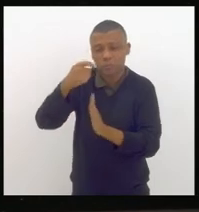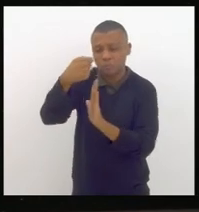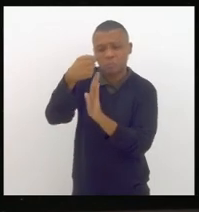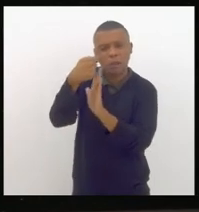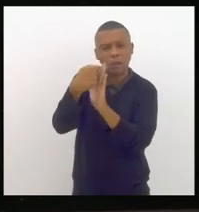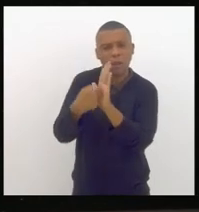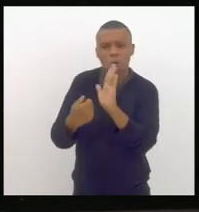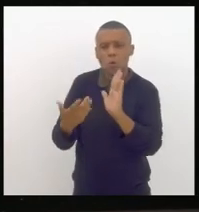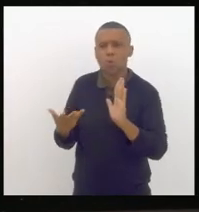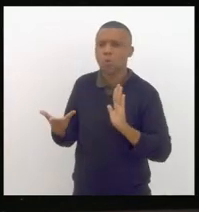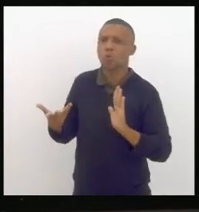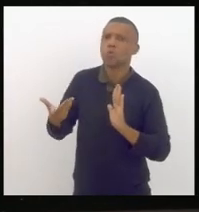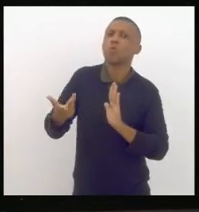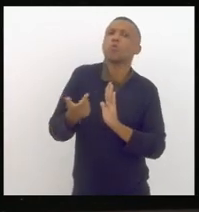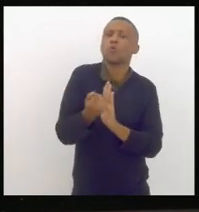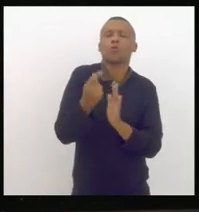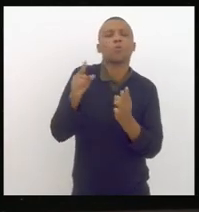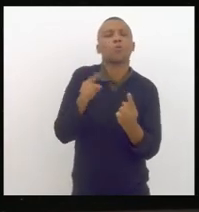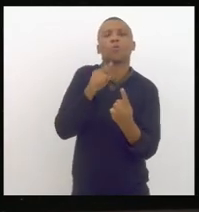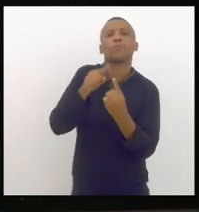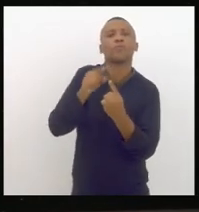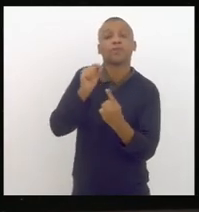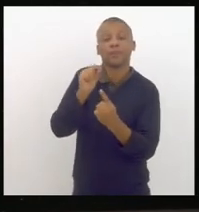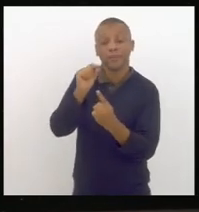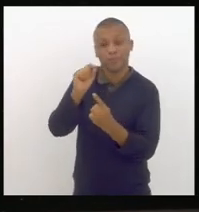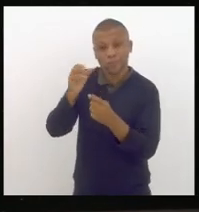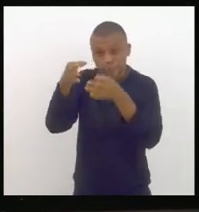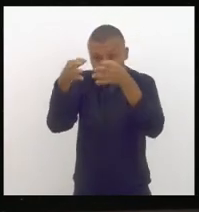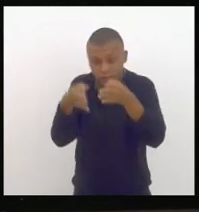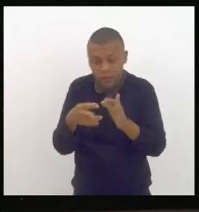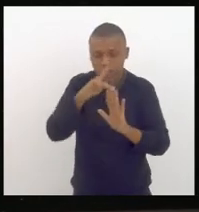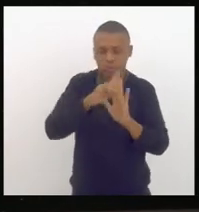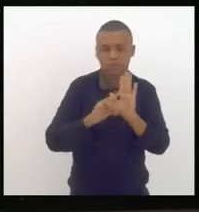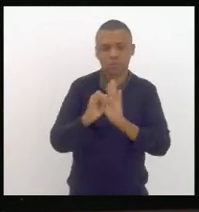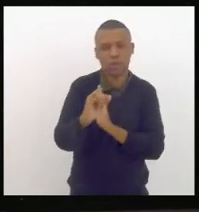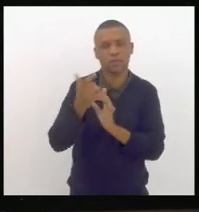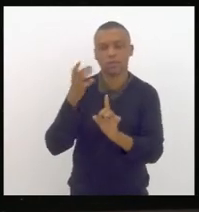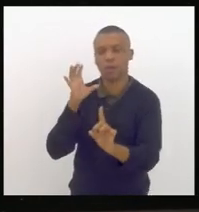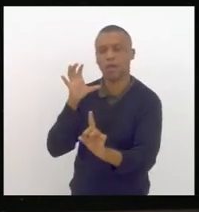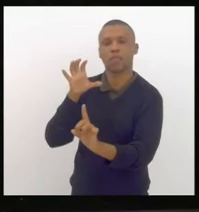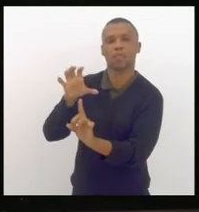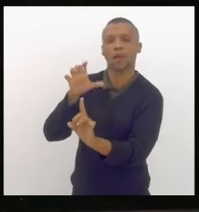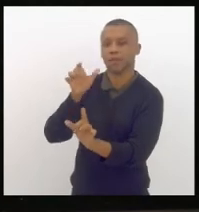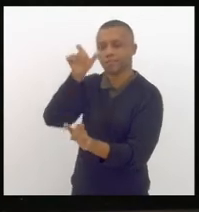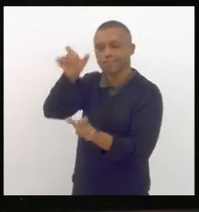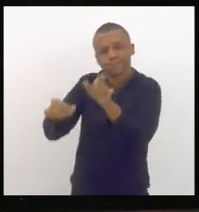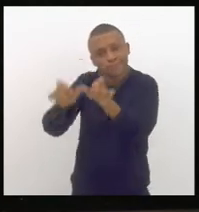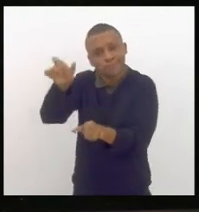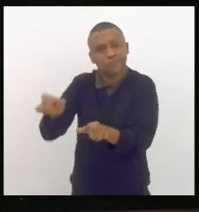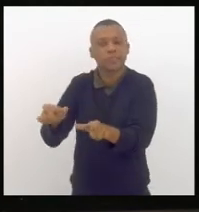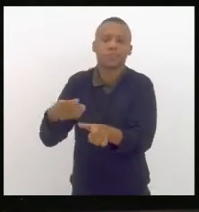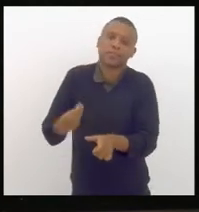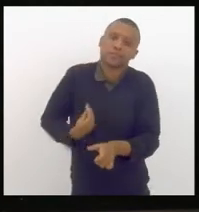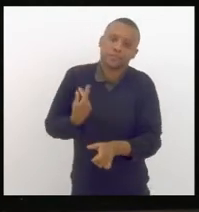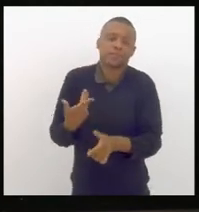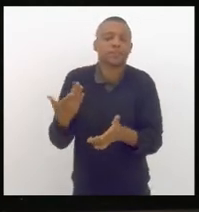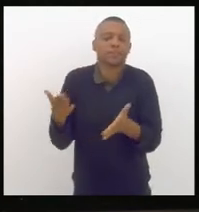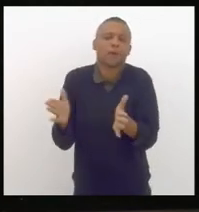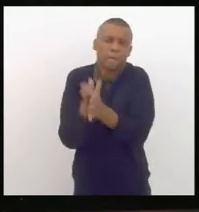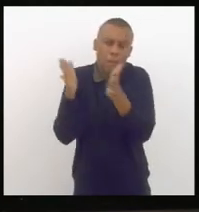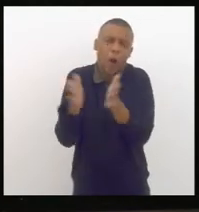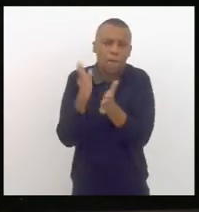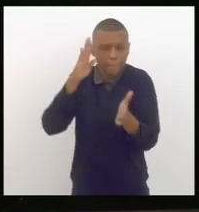redação, para que o impacto dele, de fato, seja na vida daqueles e daquelas que mais precisam. Obrigada,